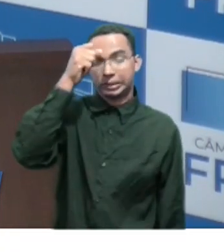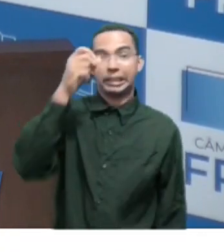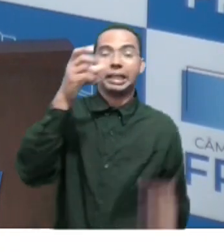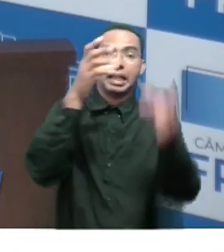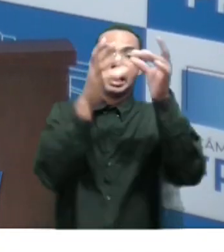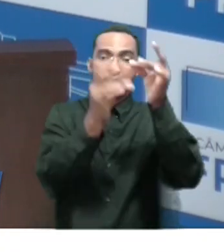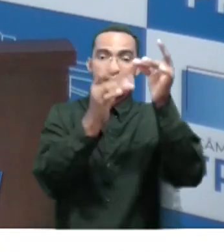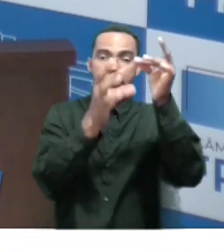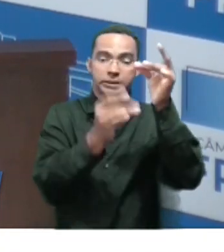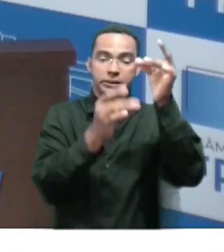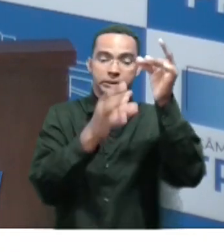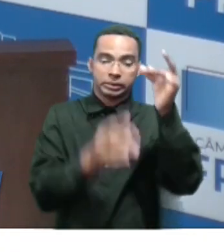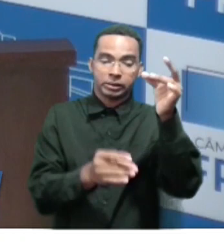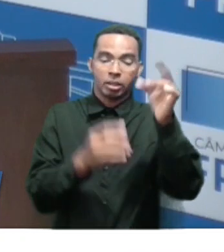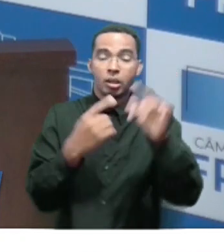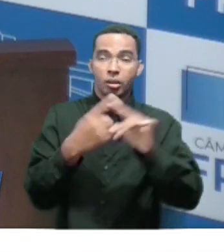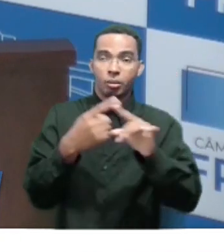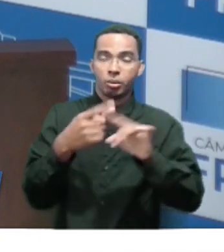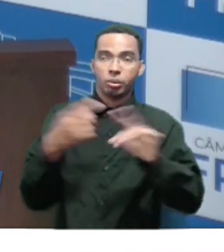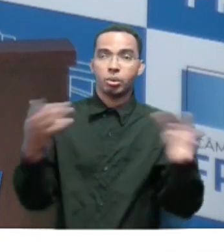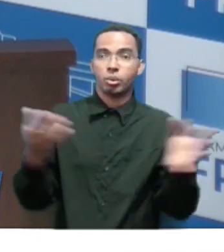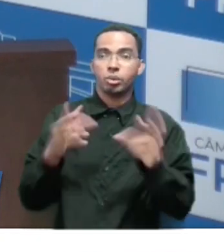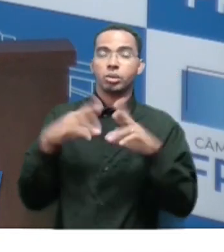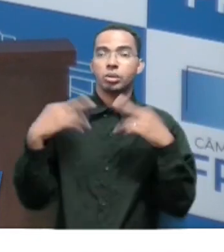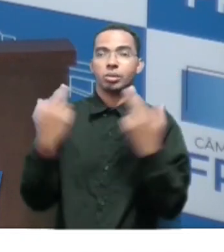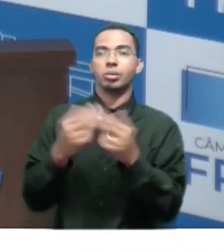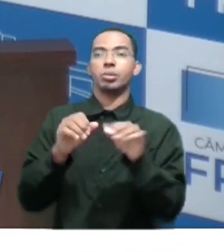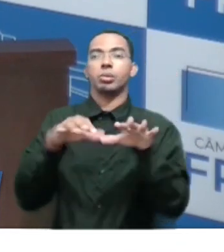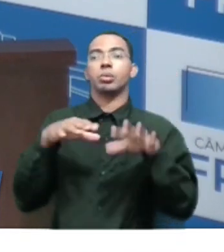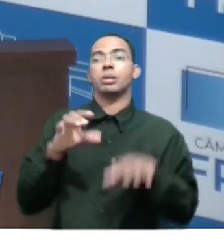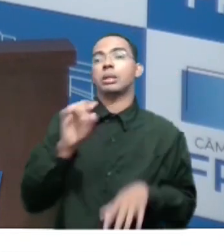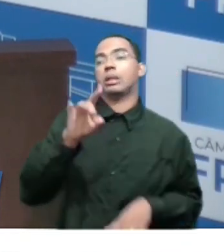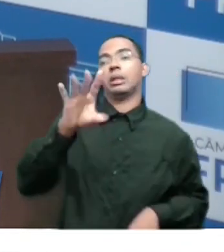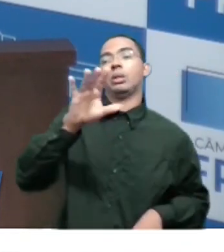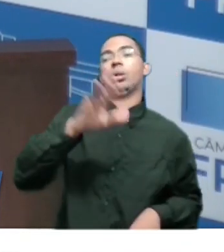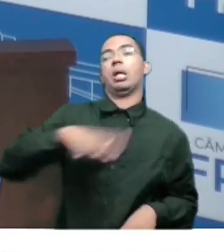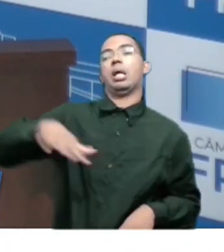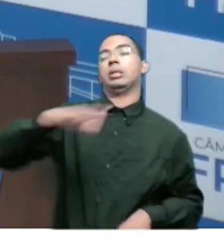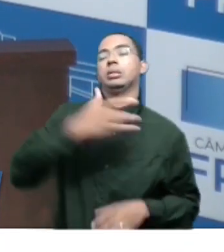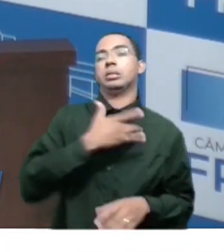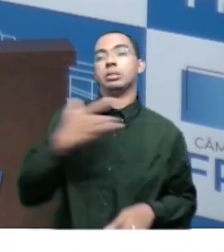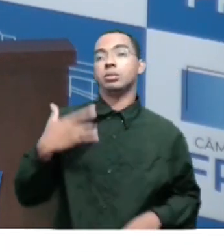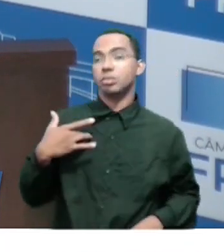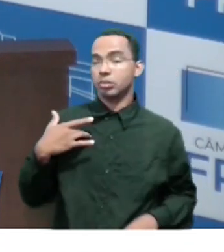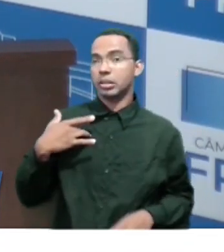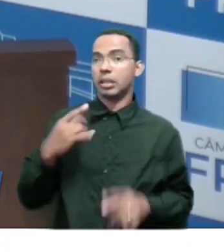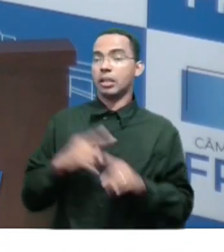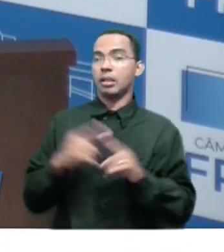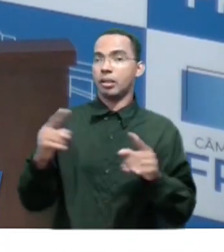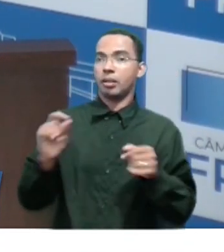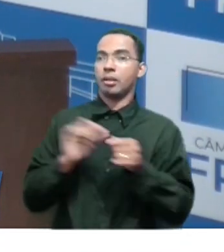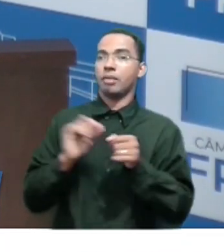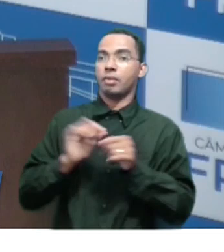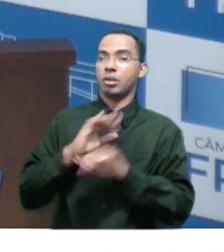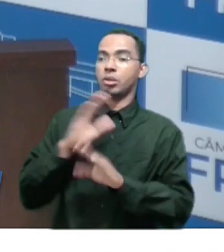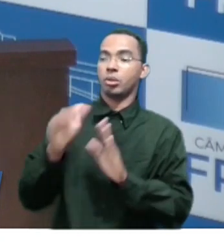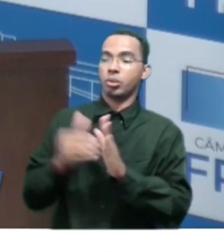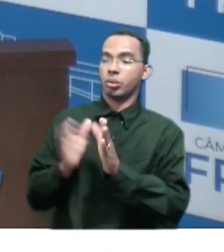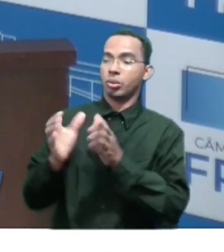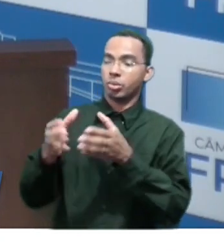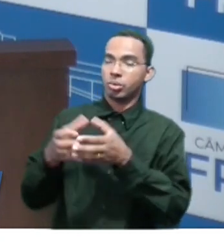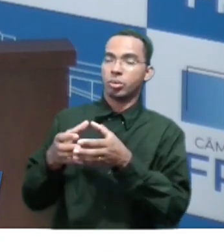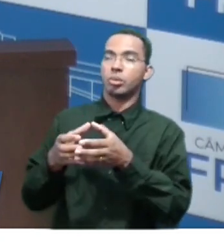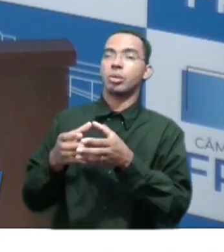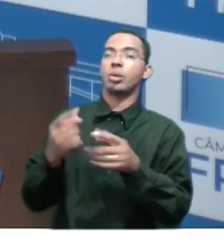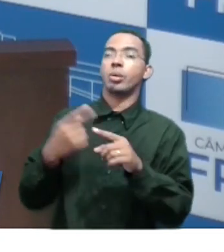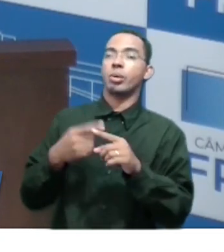detalhadamente, porque hoje a gente tem audiência pública somente da saúde, mas nós vamos fazer de todas as áreas, porque os secretários,